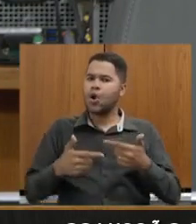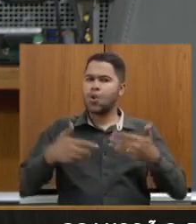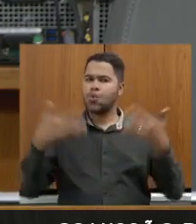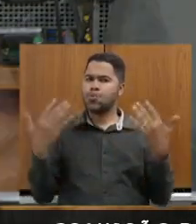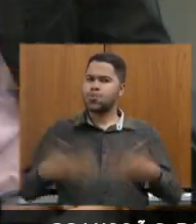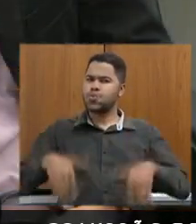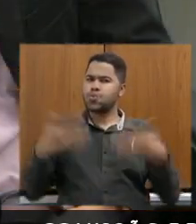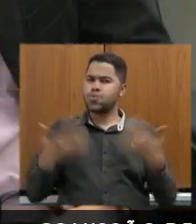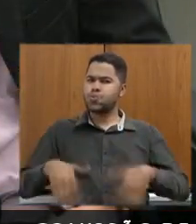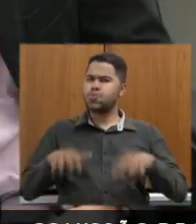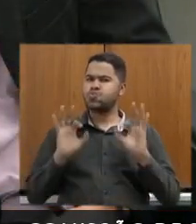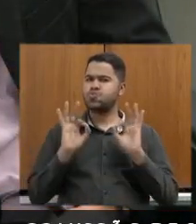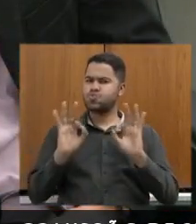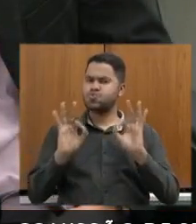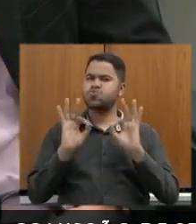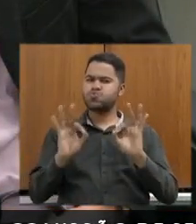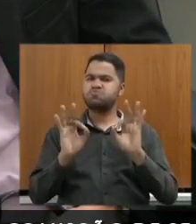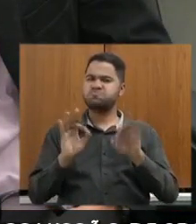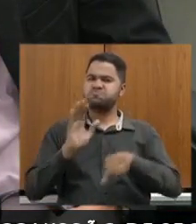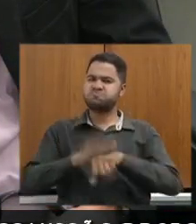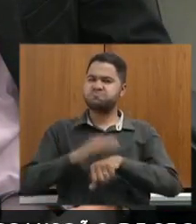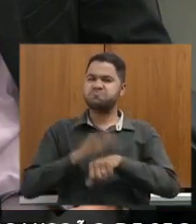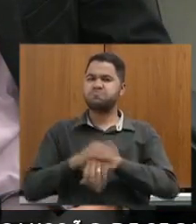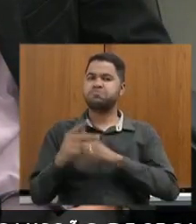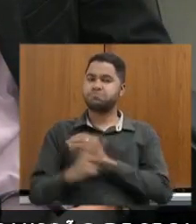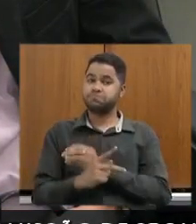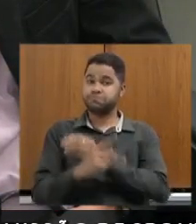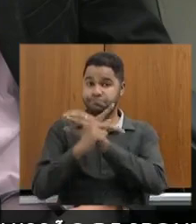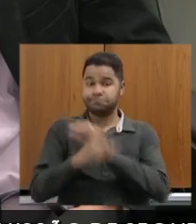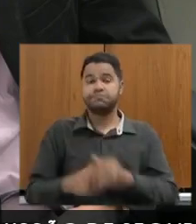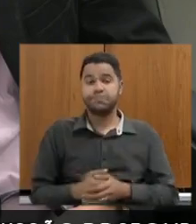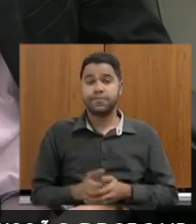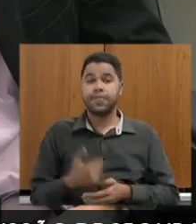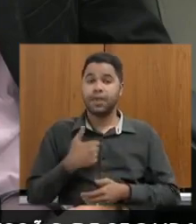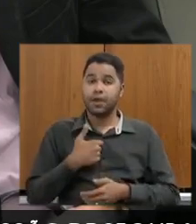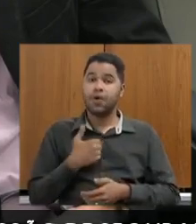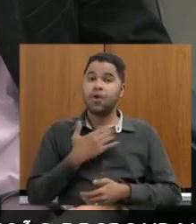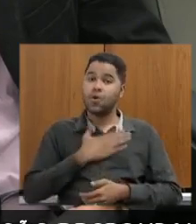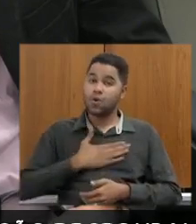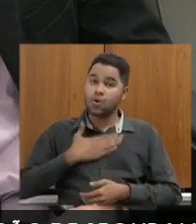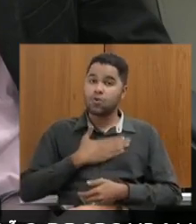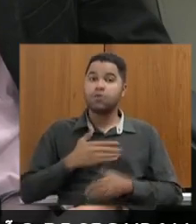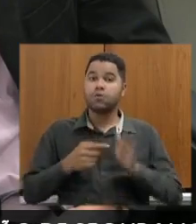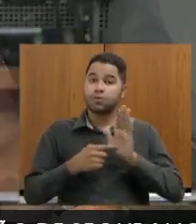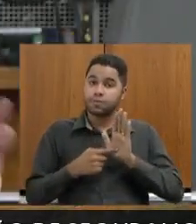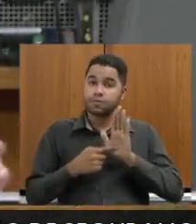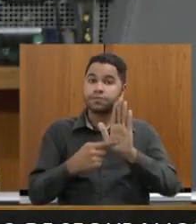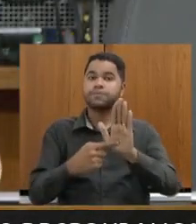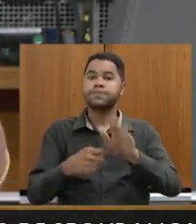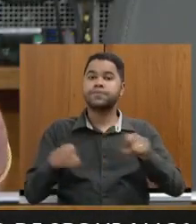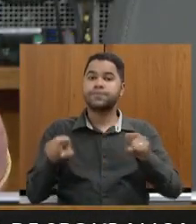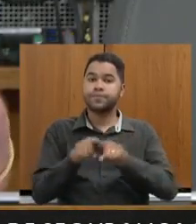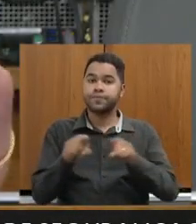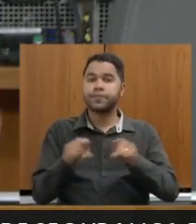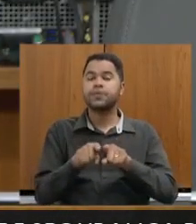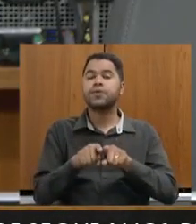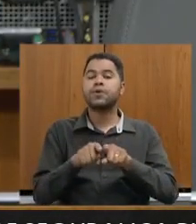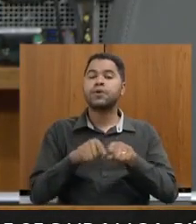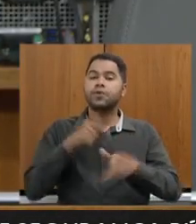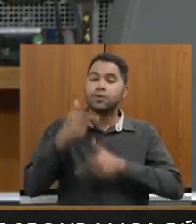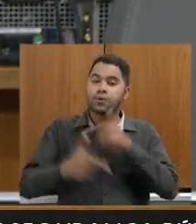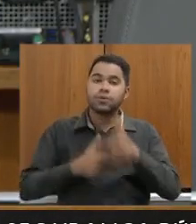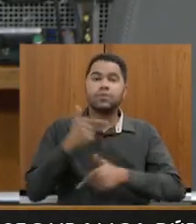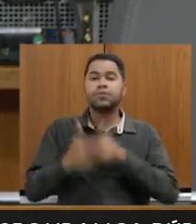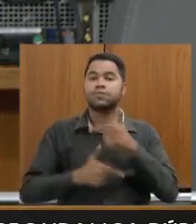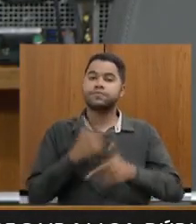de alta excelência realizados pela Polícia Civil EA que eu gostaria de destacar também né o